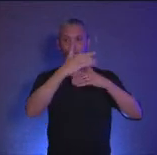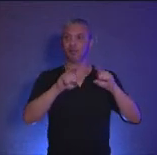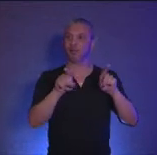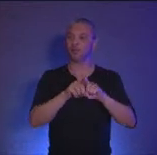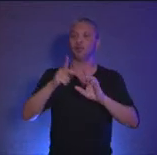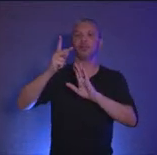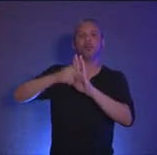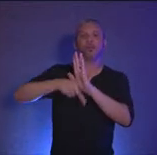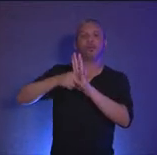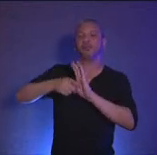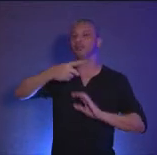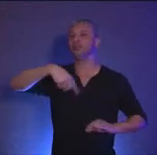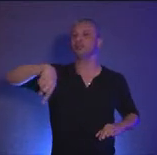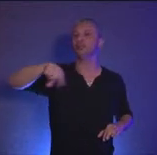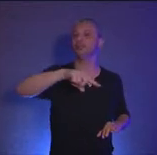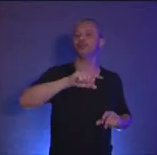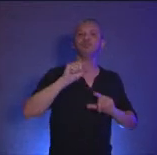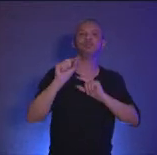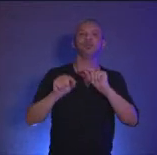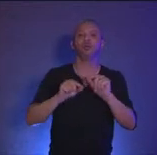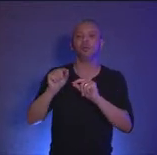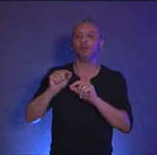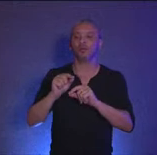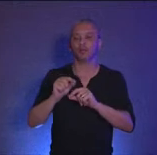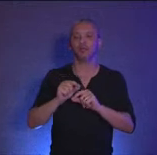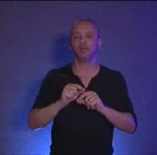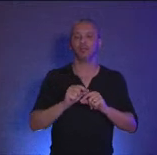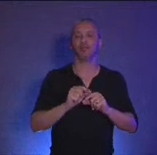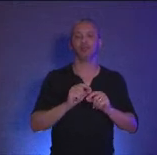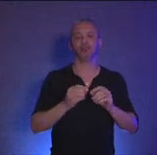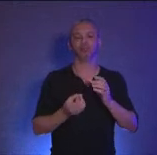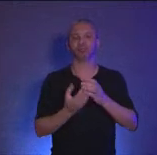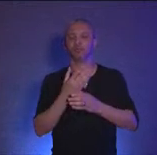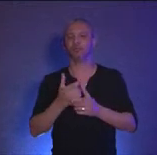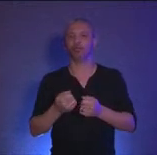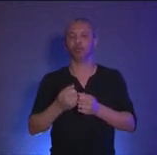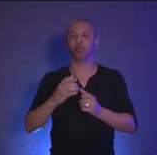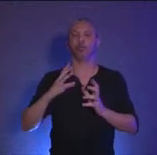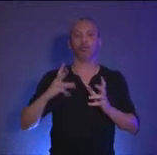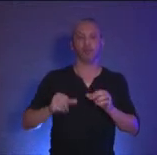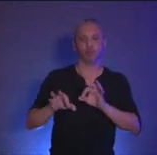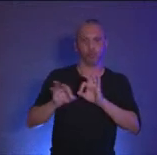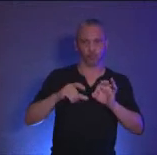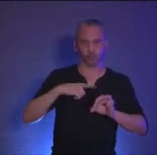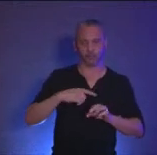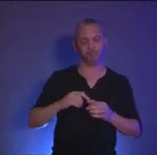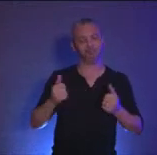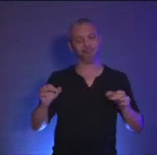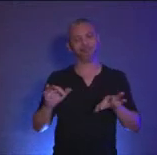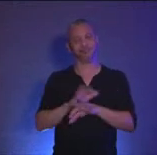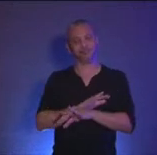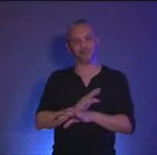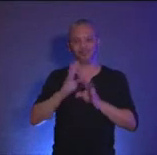foi um projeto que a gente fez no edital do Jogo Limpo, do ICFJ. E é isso.